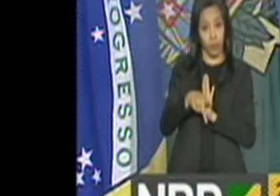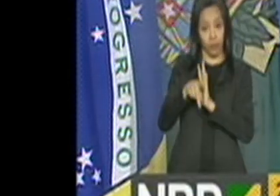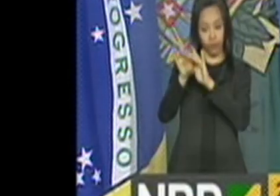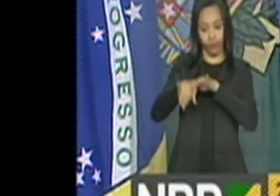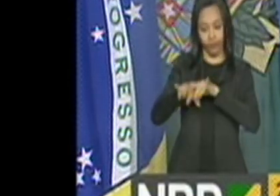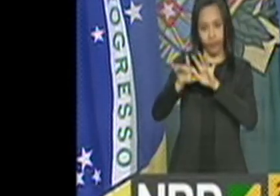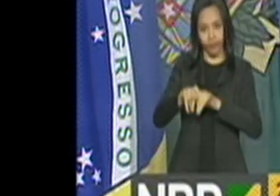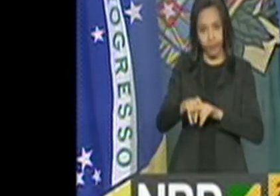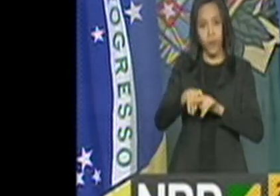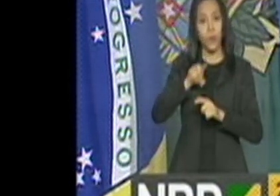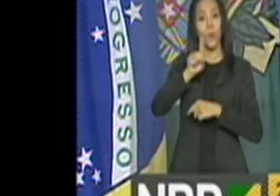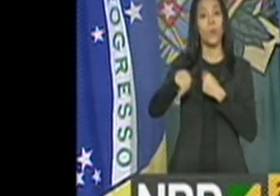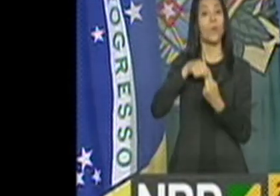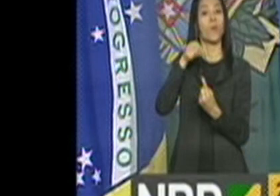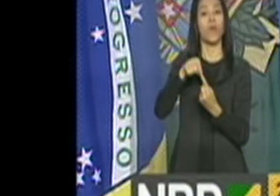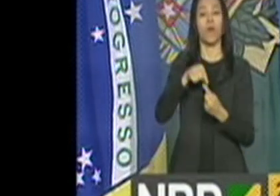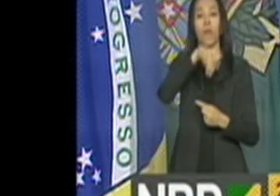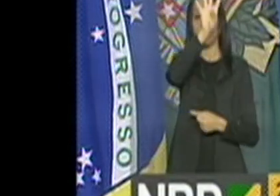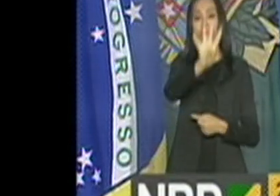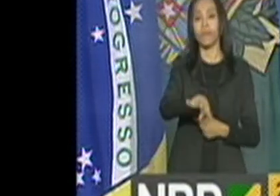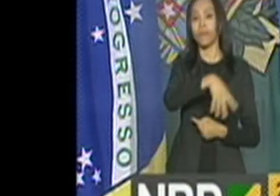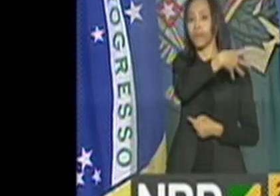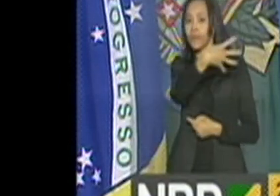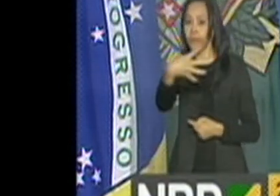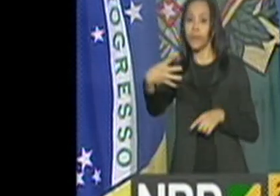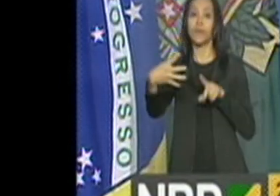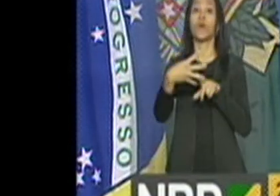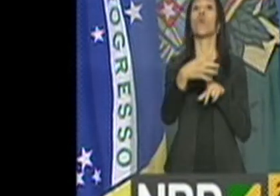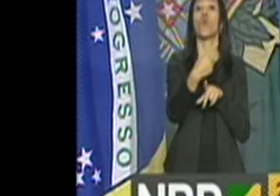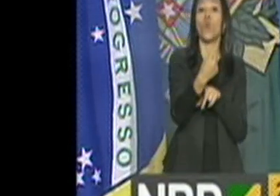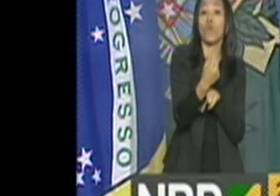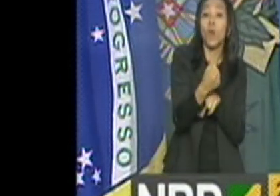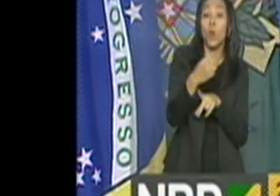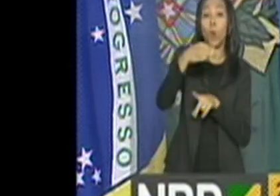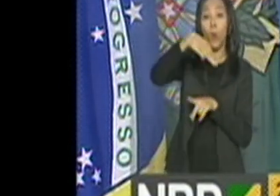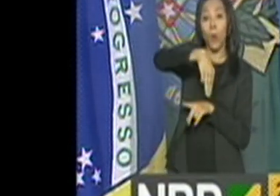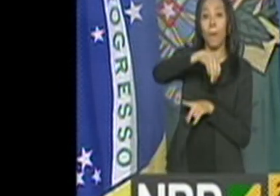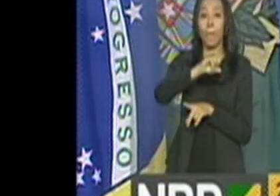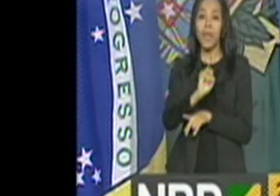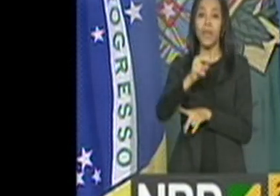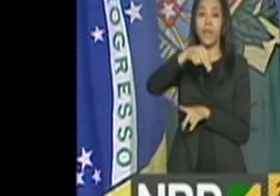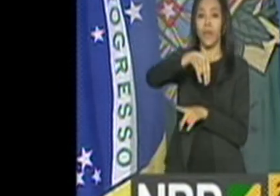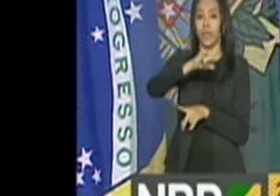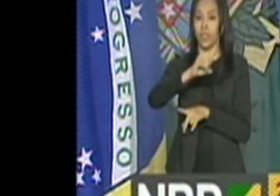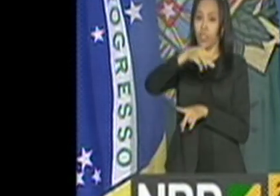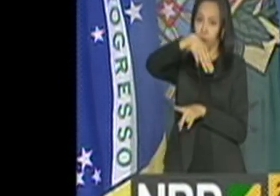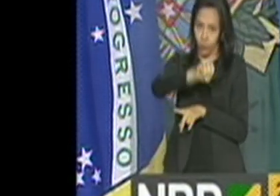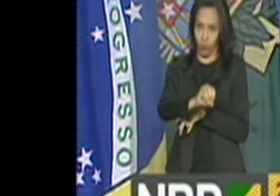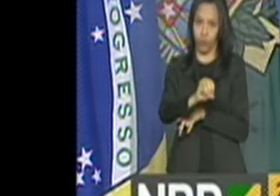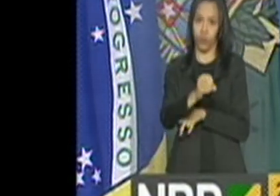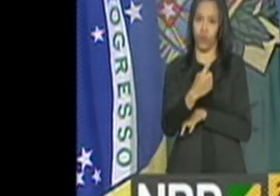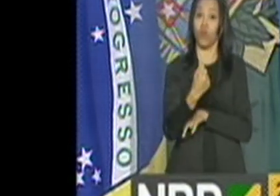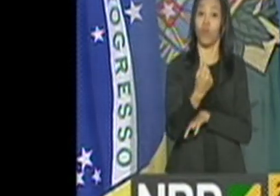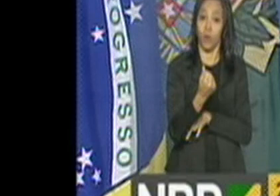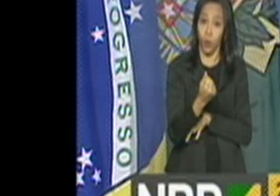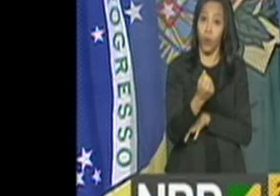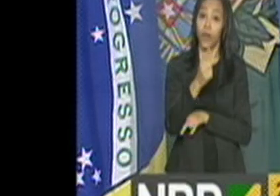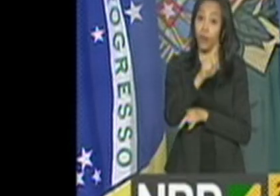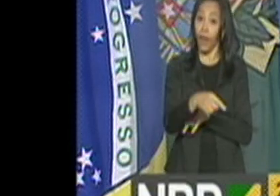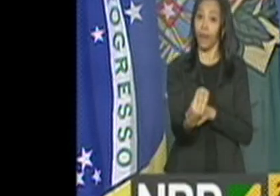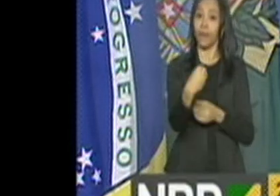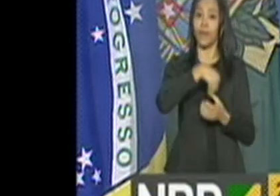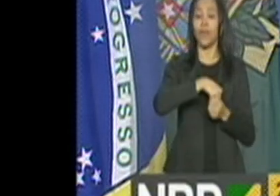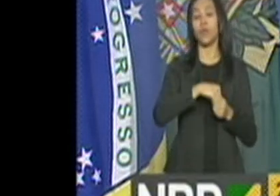estabelecendo a tabela mínima de frete, conforme prevista no projeto de